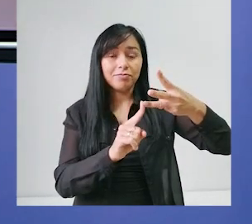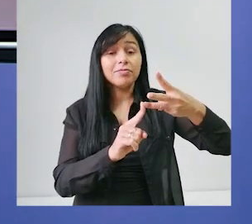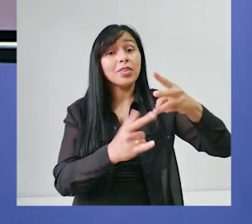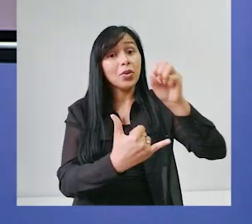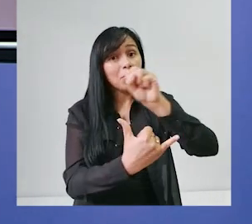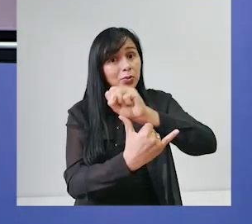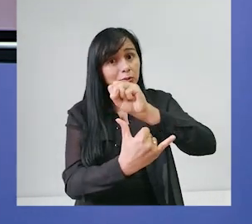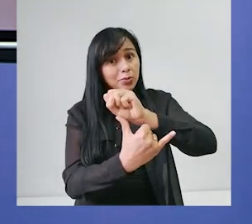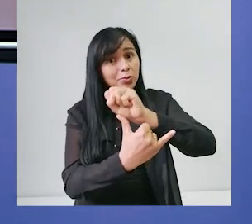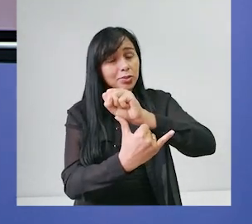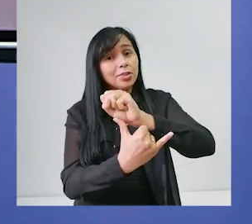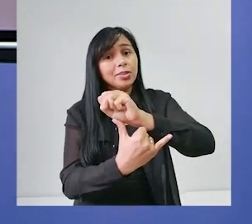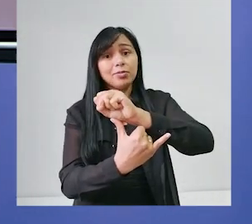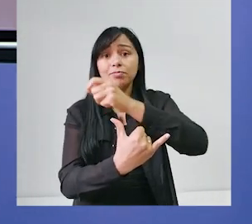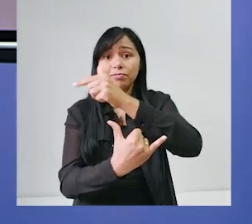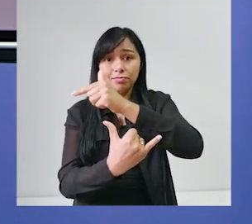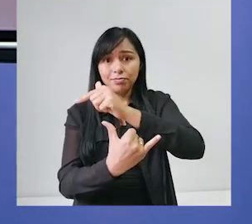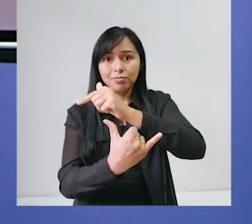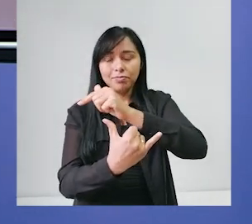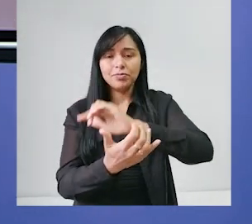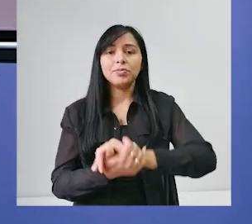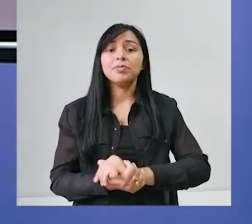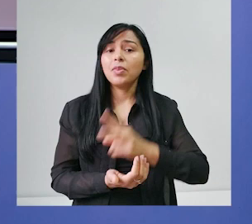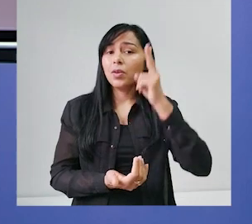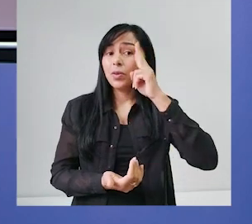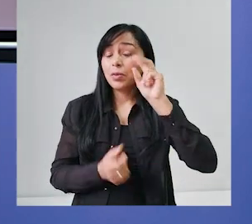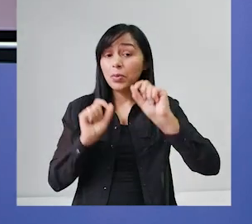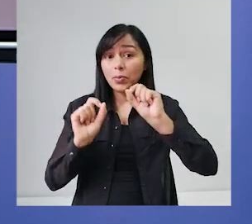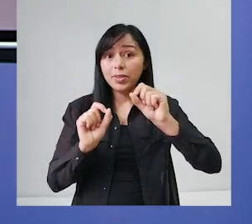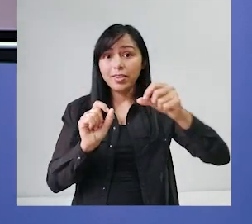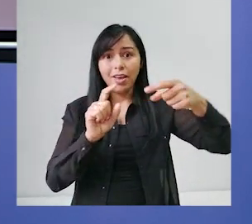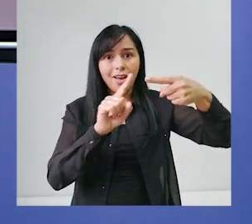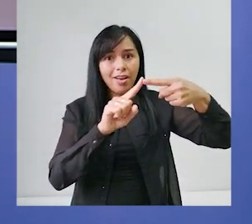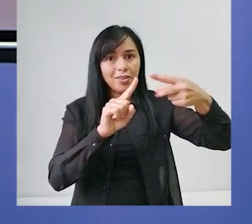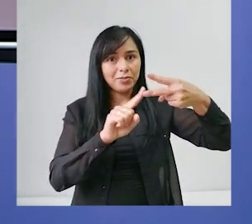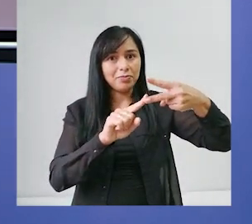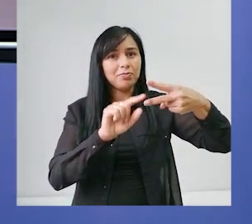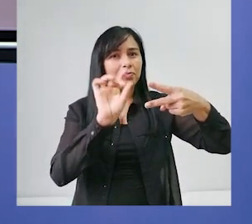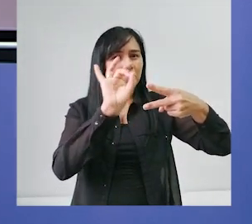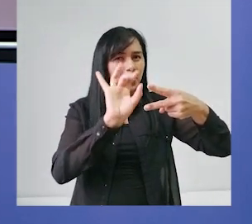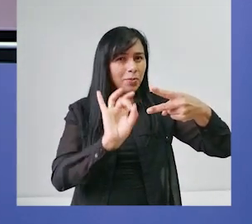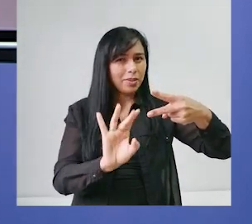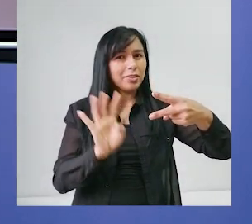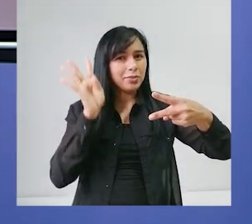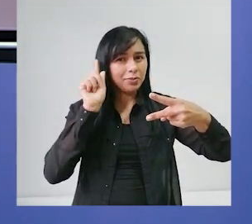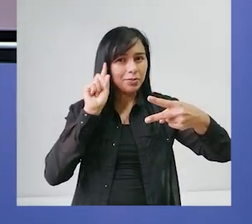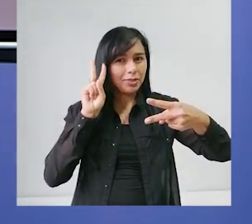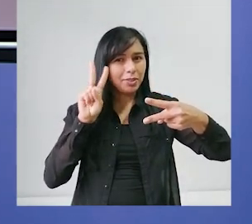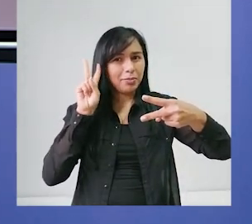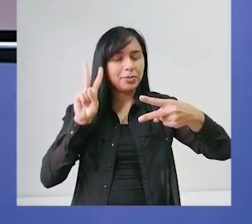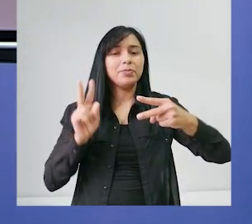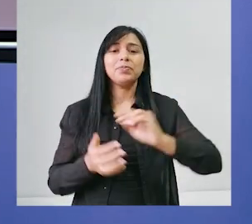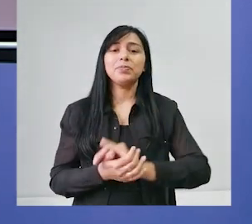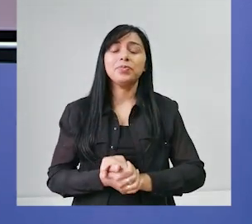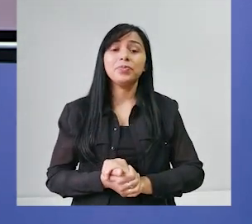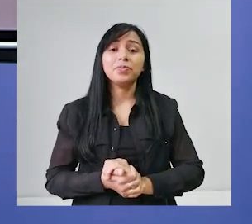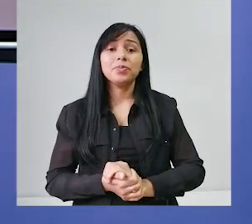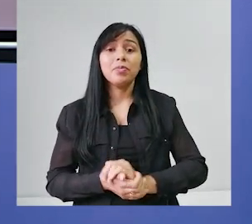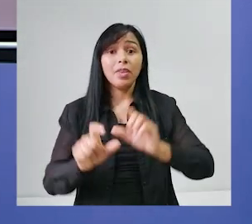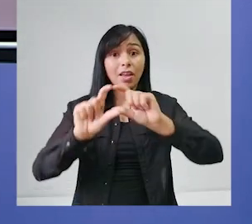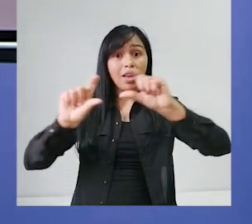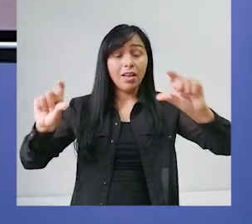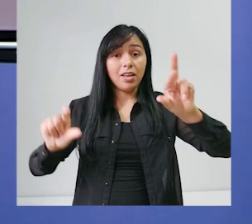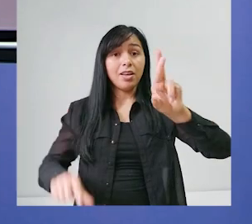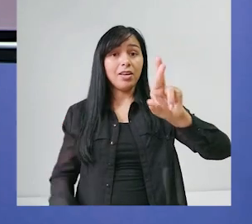que são as orações sem sujeito Mas vamos relembrar um pouquinho o que que é sujeito determinado e indeterminado Rita